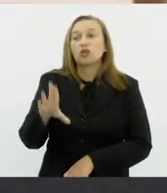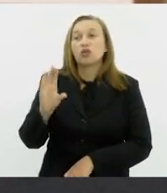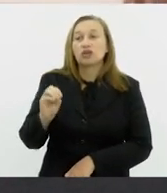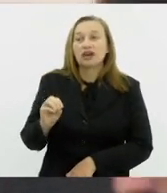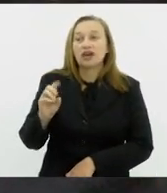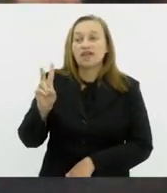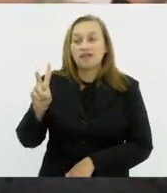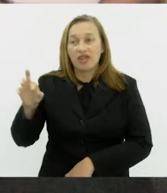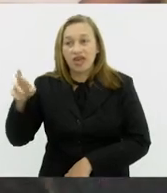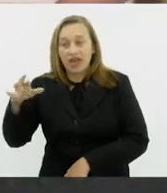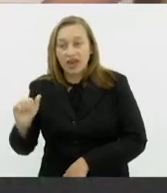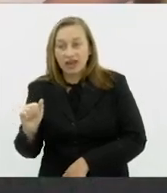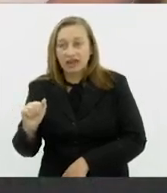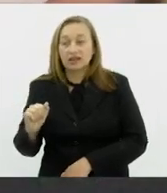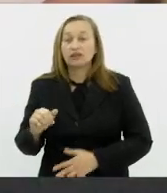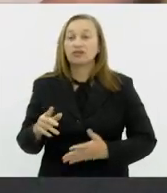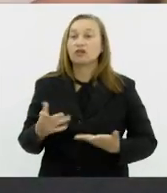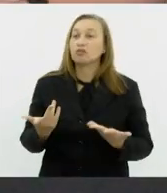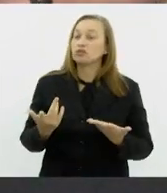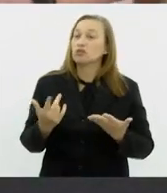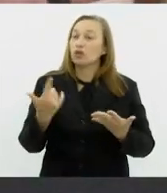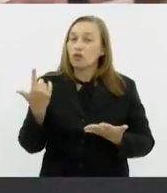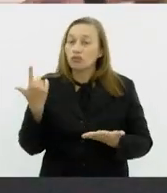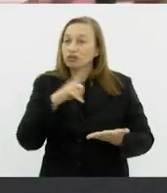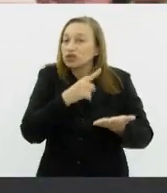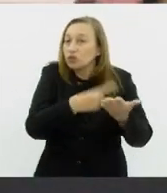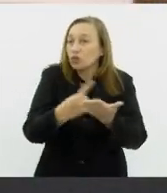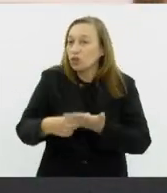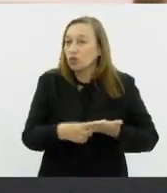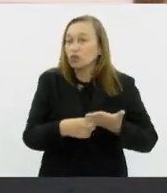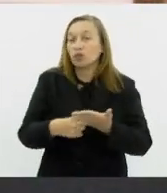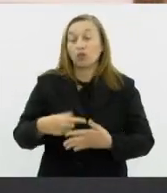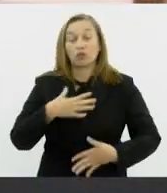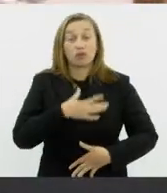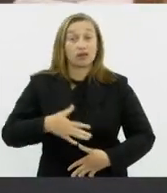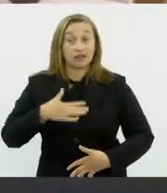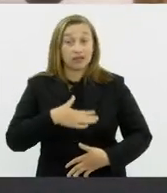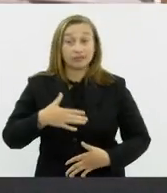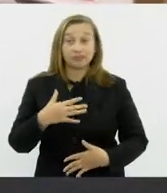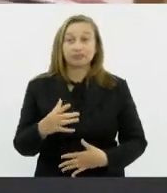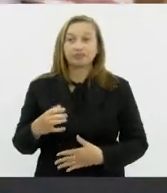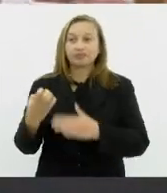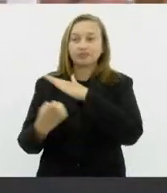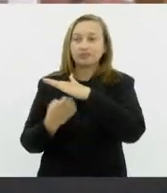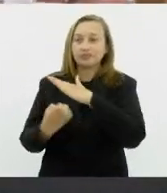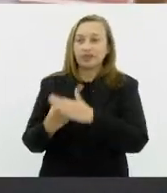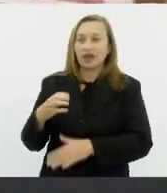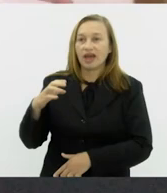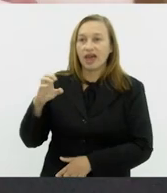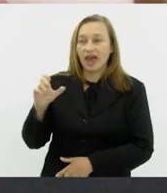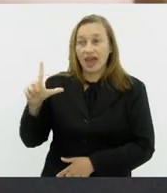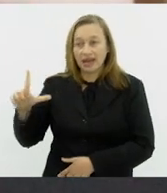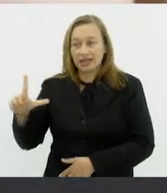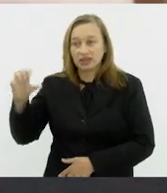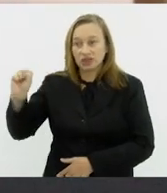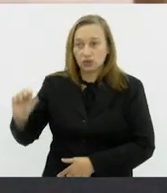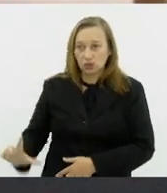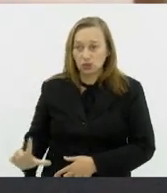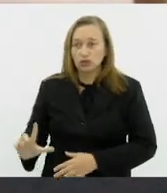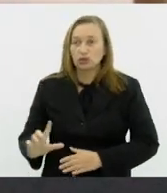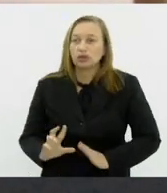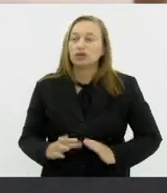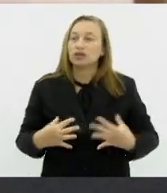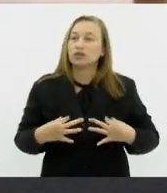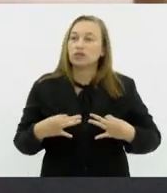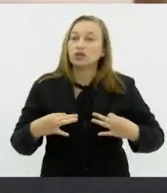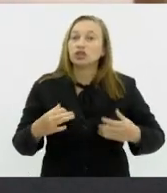mas eu acho que a gente vai chegar a um bom termo. É com grande satisfação que a empresa LSul se coloca aqui à disposição de